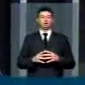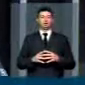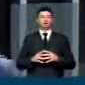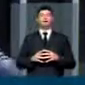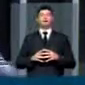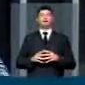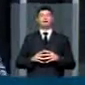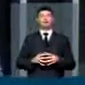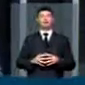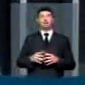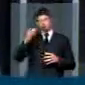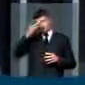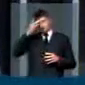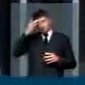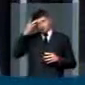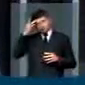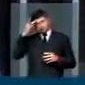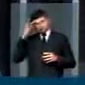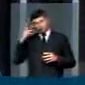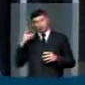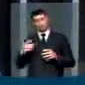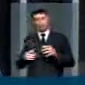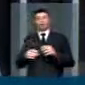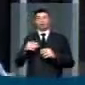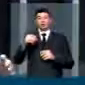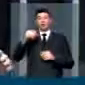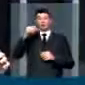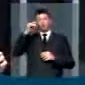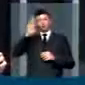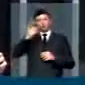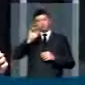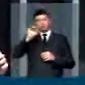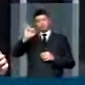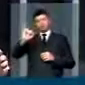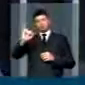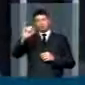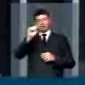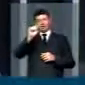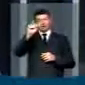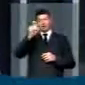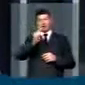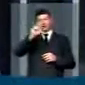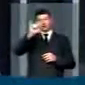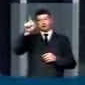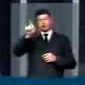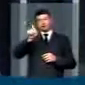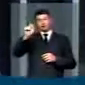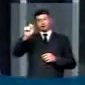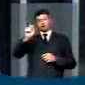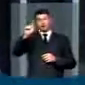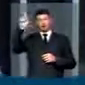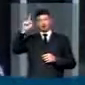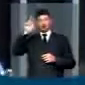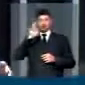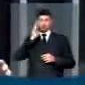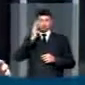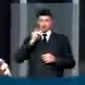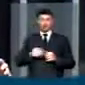O fundador do Boi de Axixá, no Maranhão,